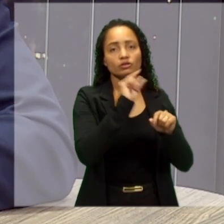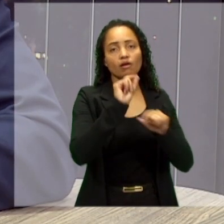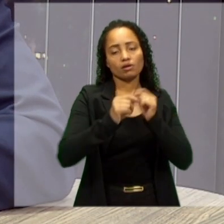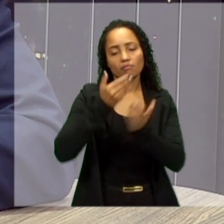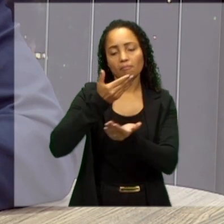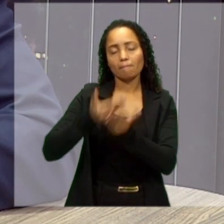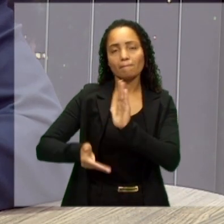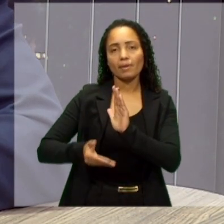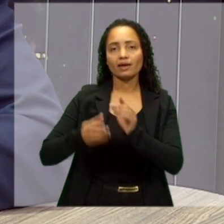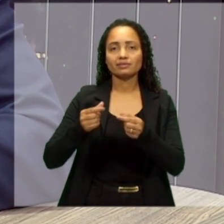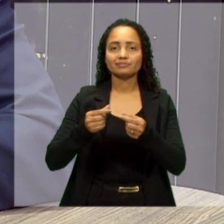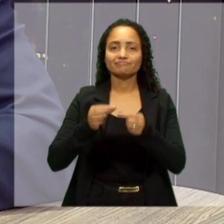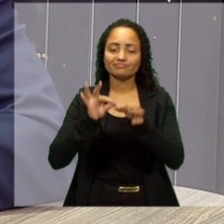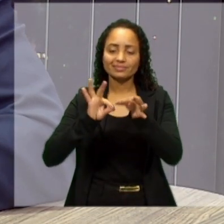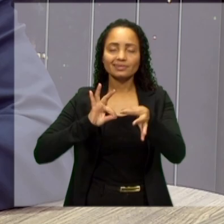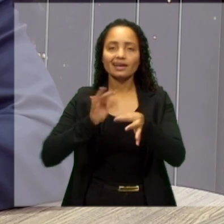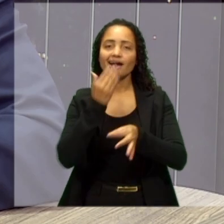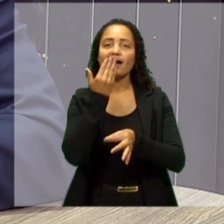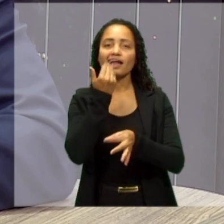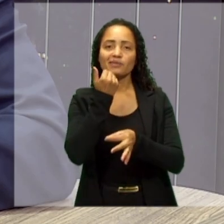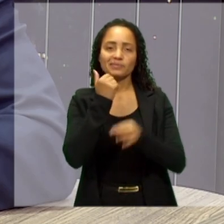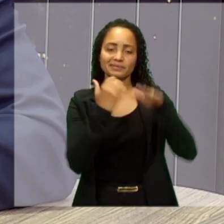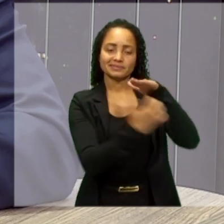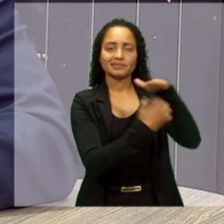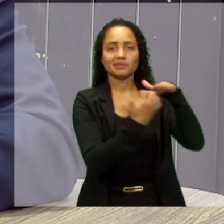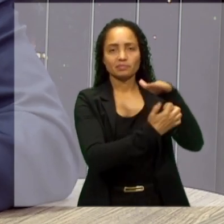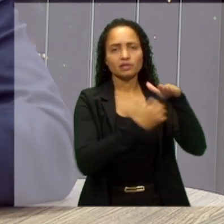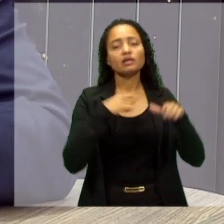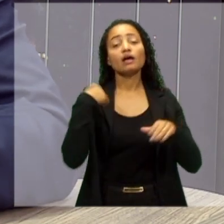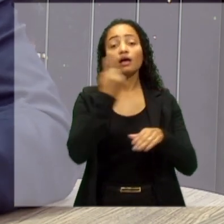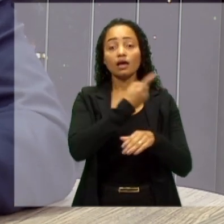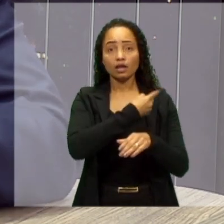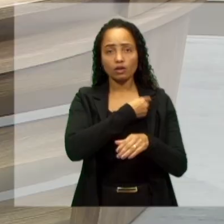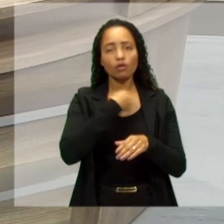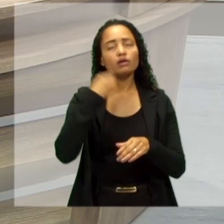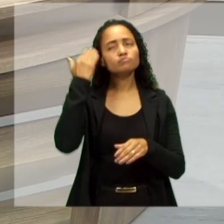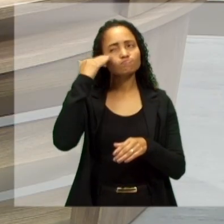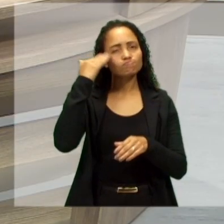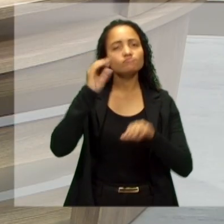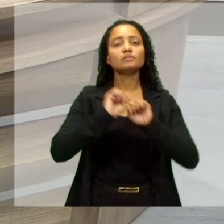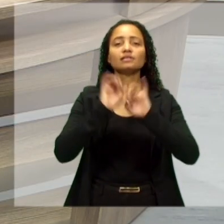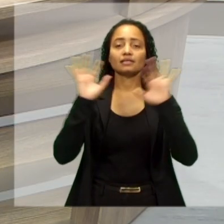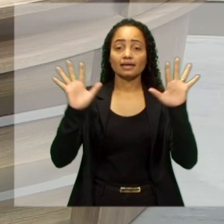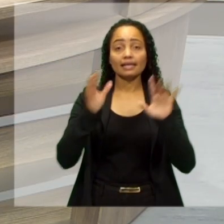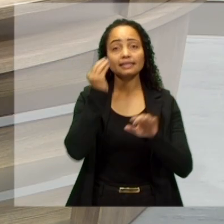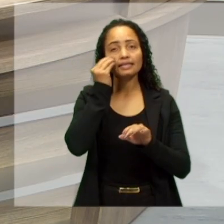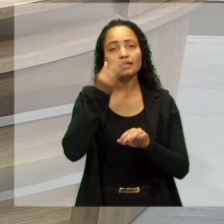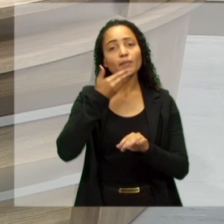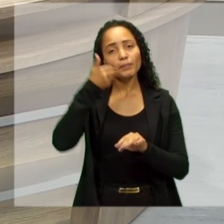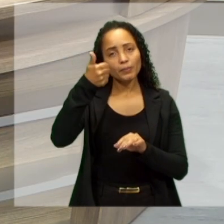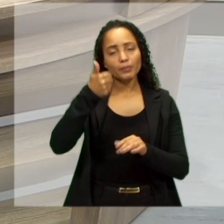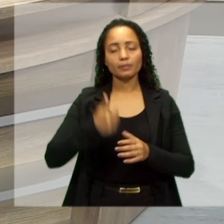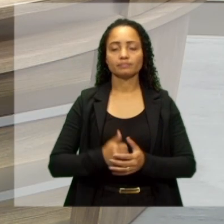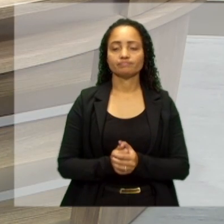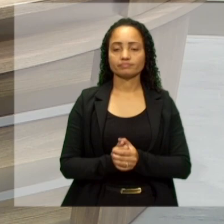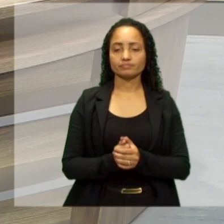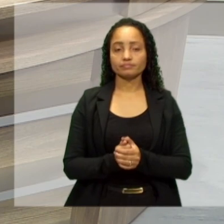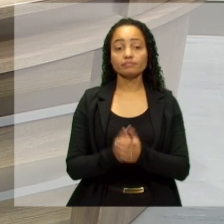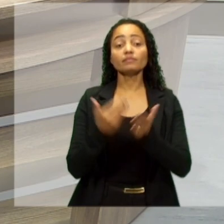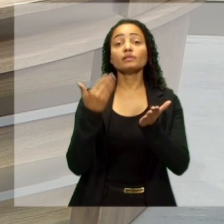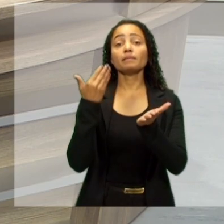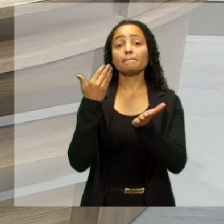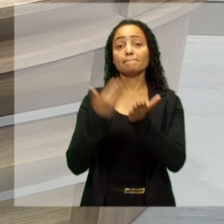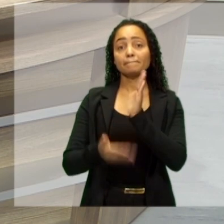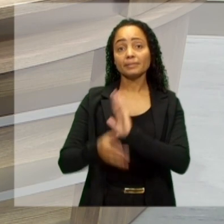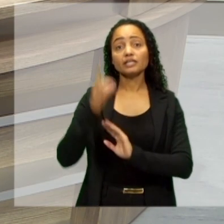renda. Então, somos sensíveis a esse ponto e estamos buscando melhorar para que não aconteça. Ela perde o dia do Vale